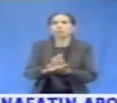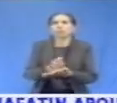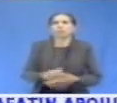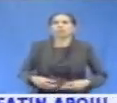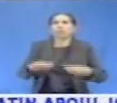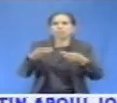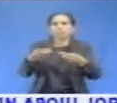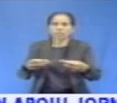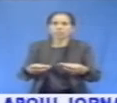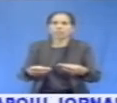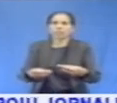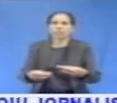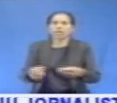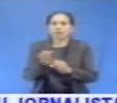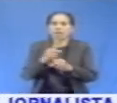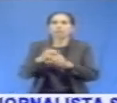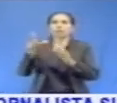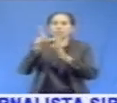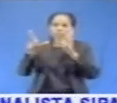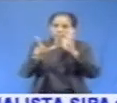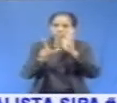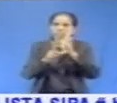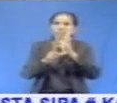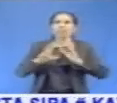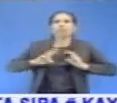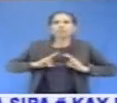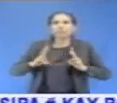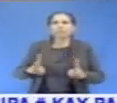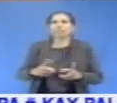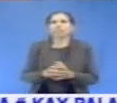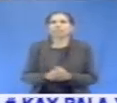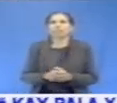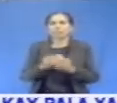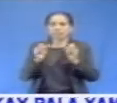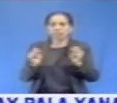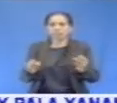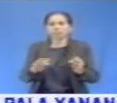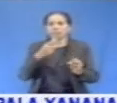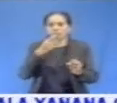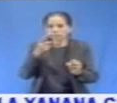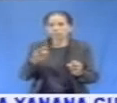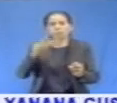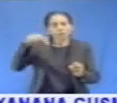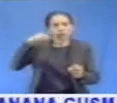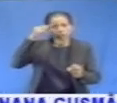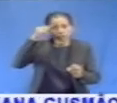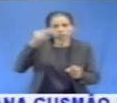de lei combatentes, não é? E de tem que ter governo de Basira,